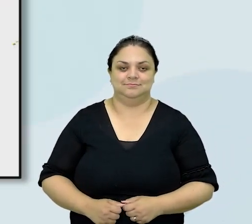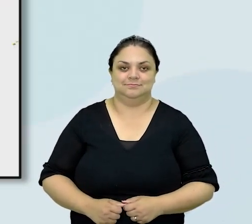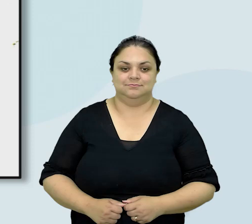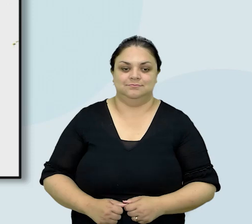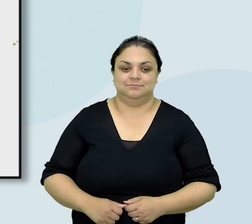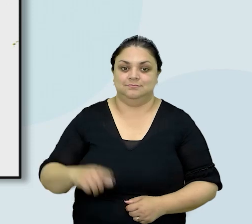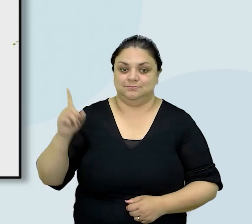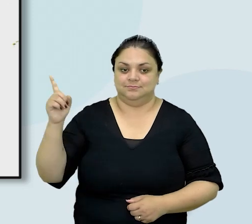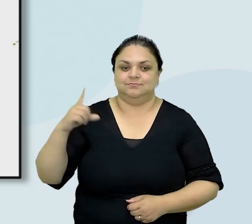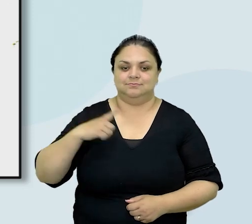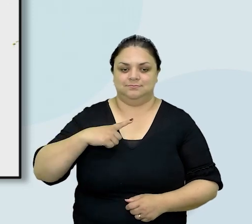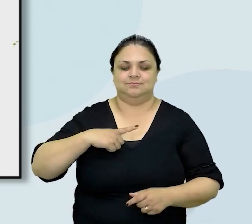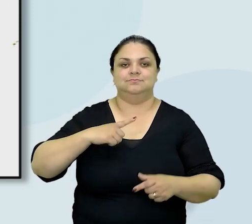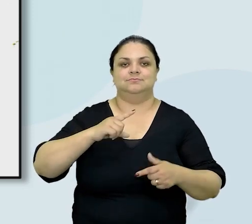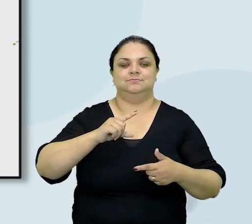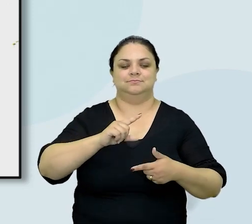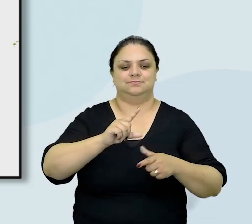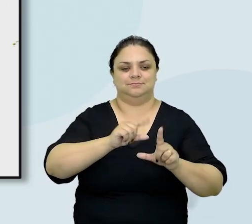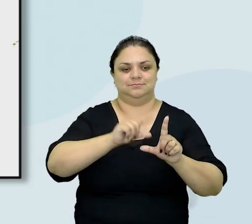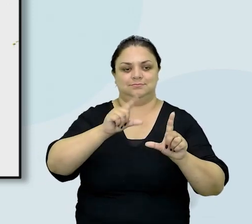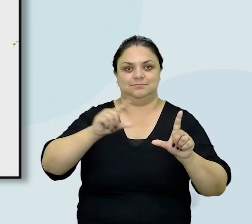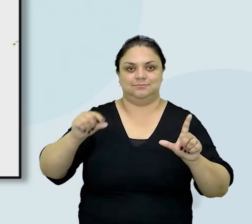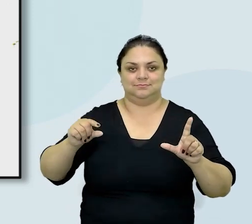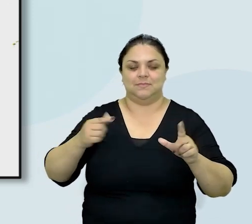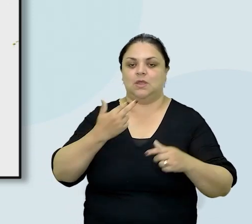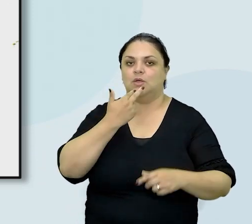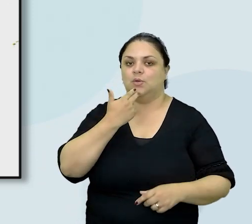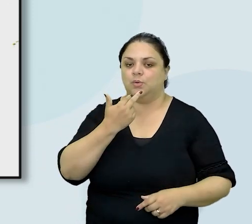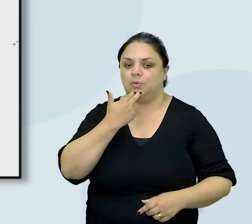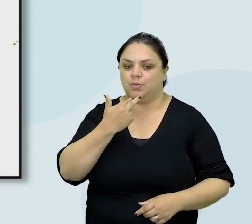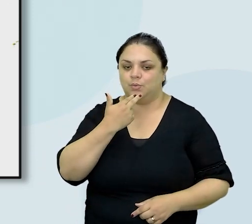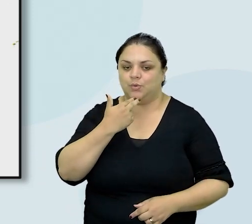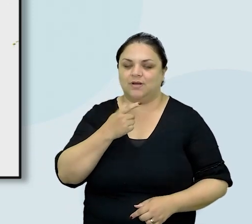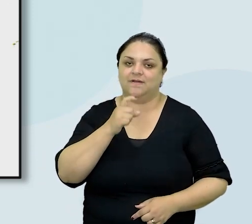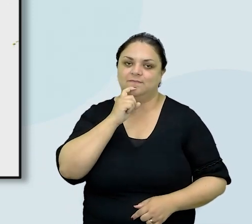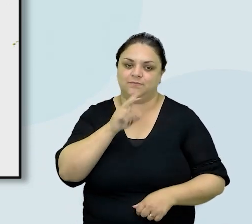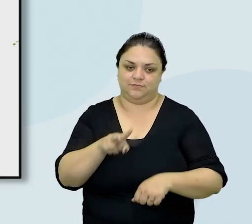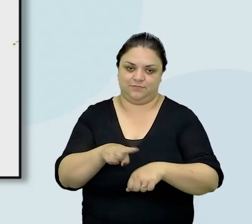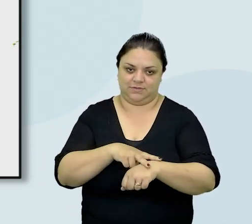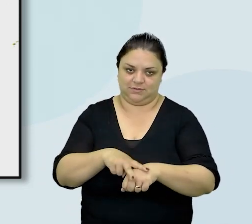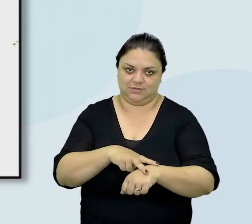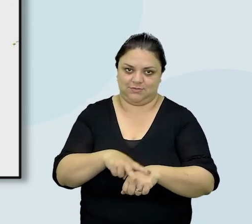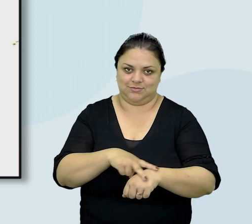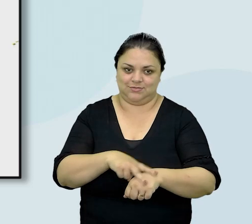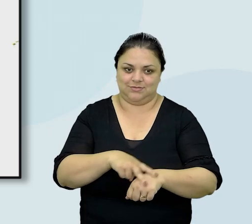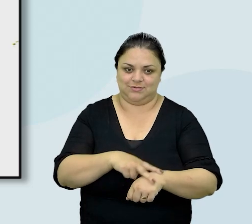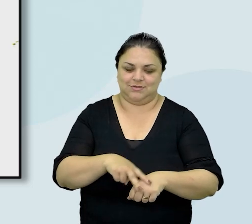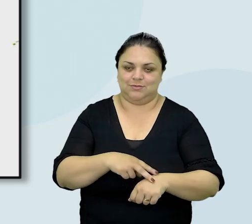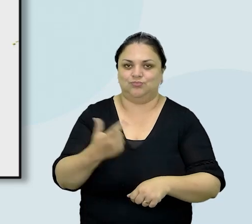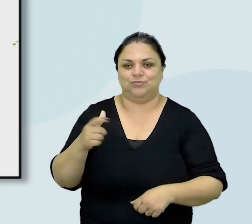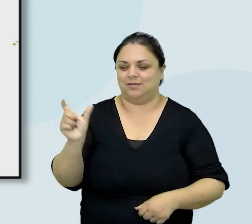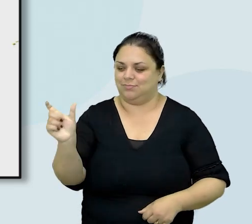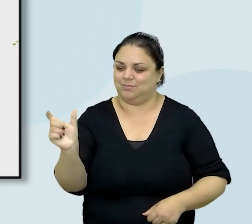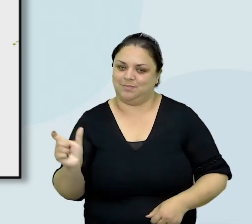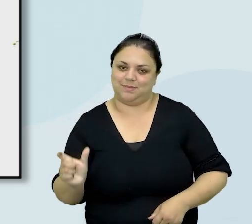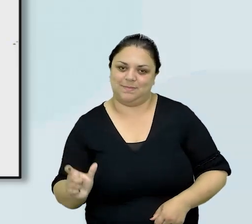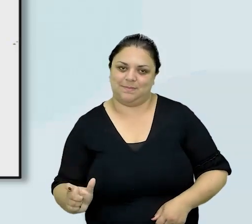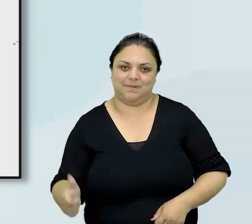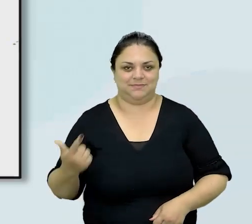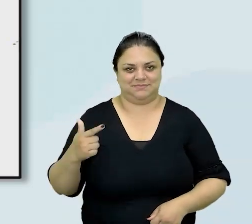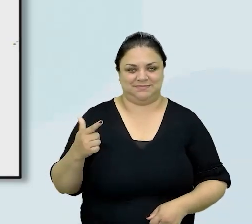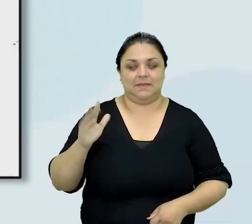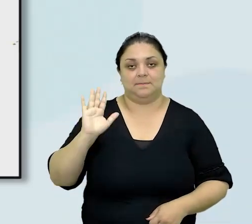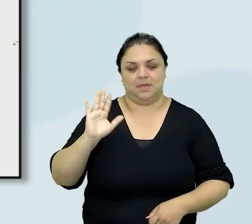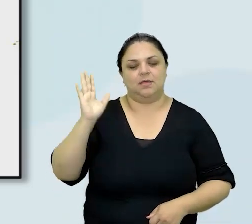nós temos escalas, né, da cor verde. A gente está sem a legenda ali, né, da parte das cores, mas a